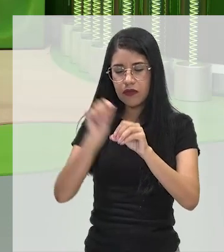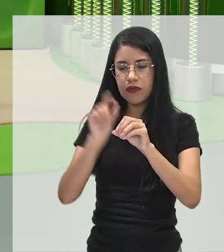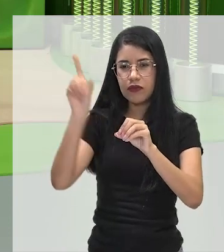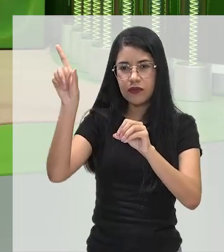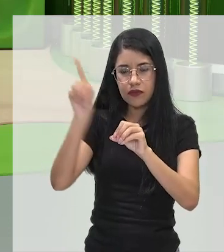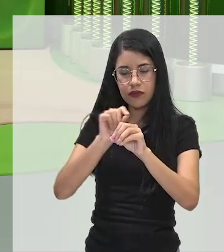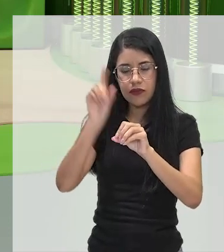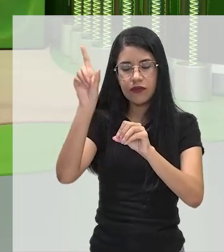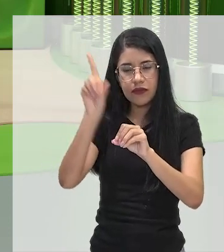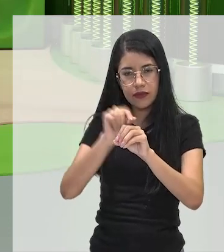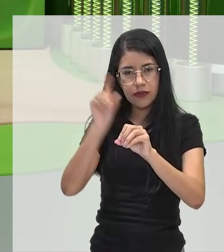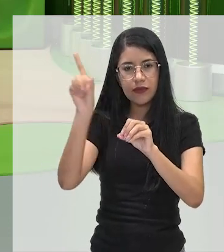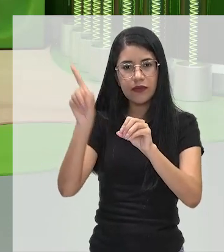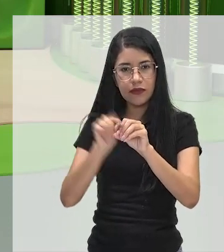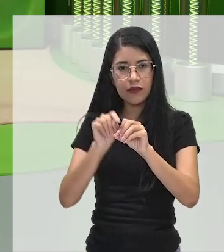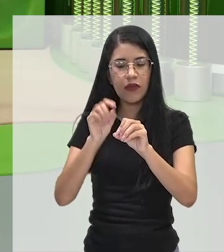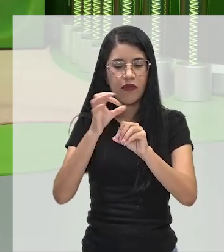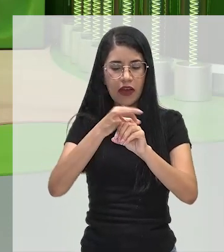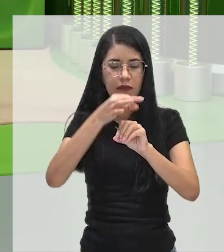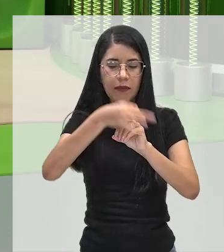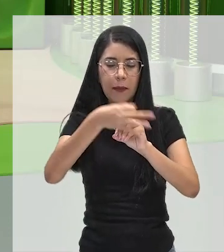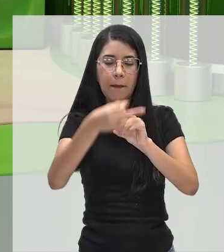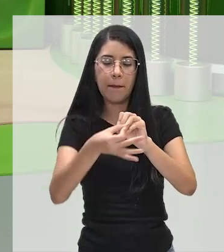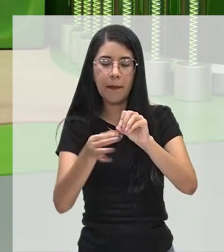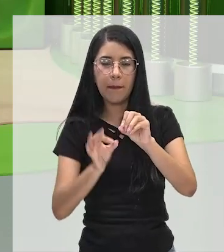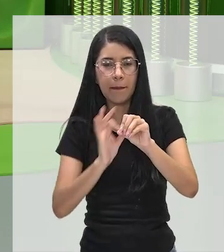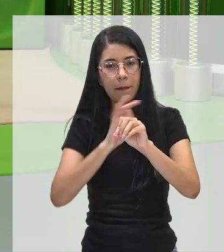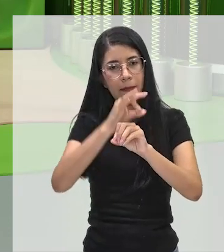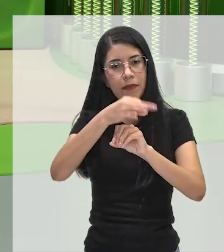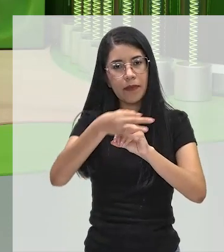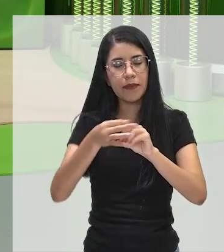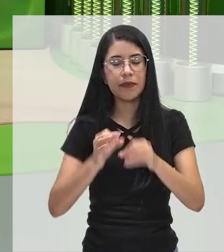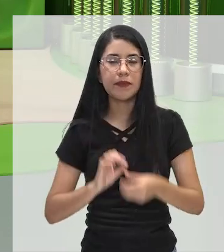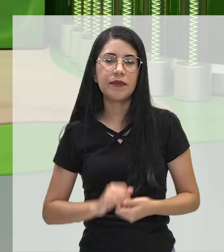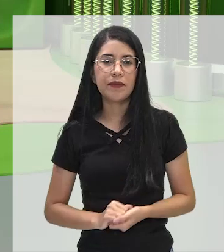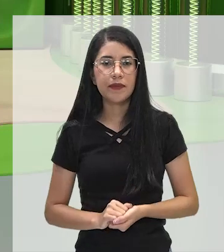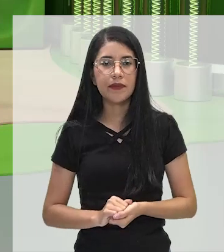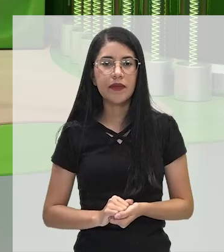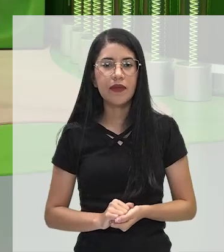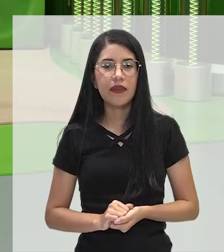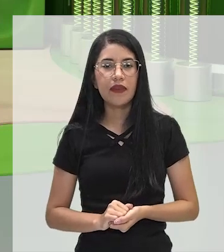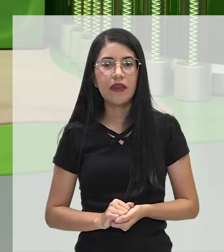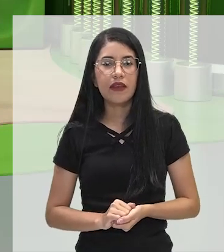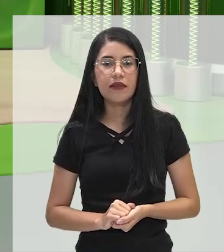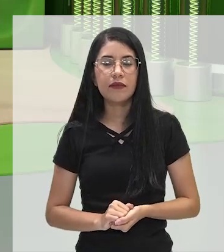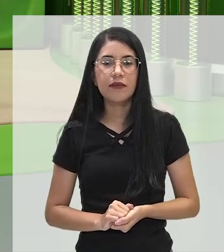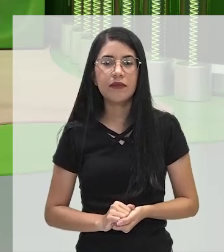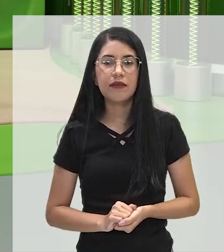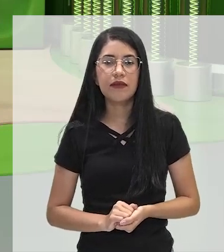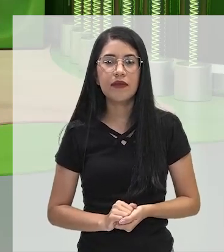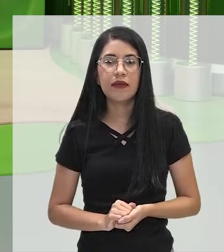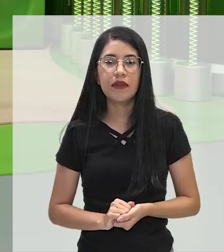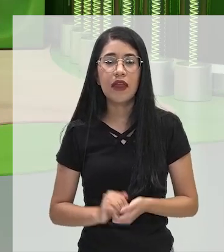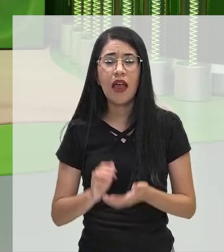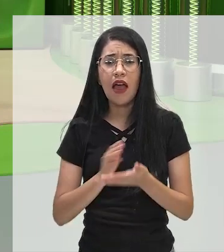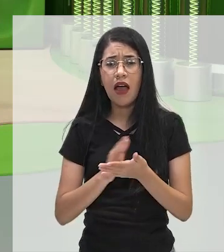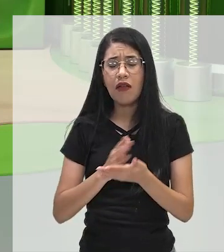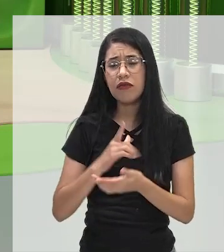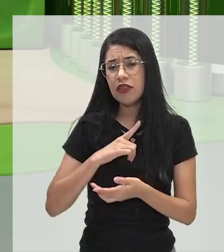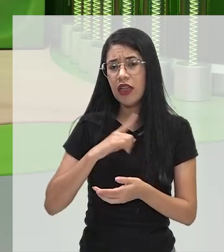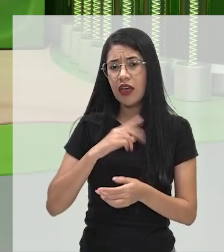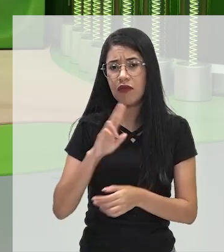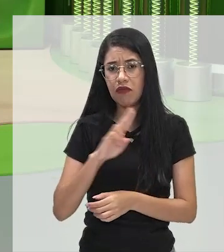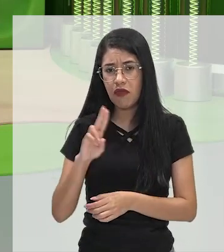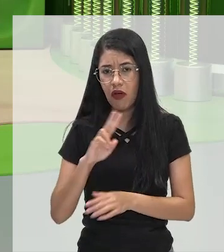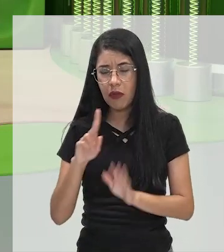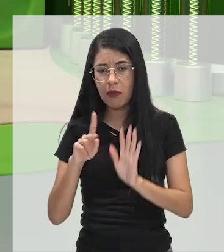alguns outros corpos celestes ali, como os meteoros, por exemplo, e vai ficando essas marcas ali. E aí algumas delas têm até uns nomes também